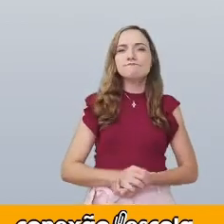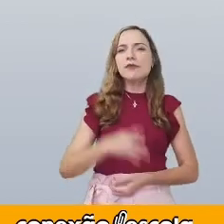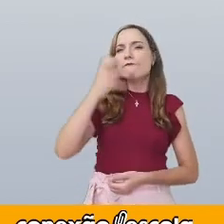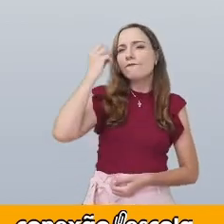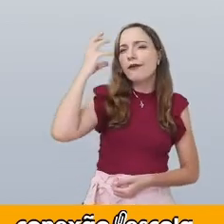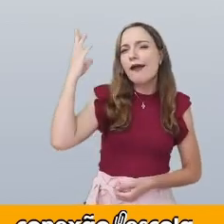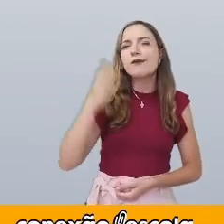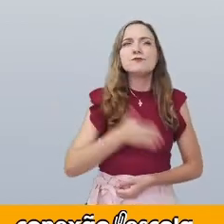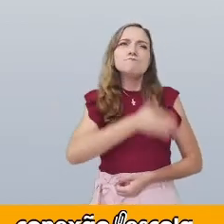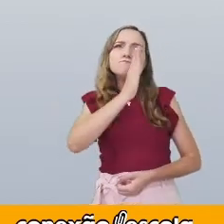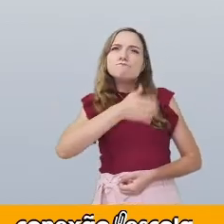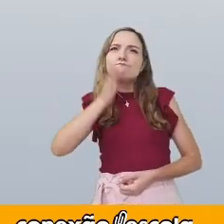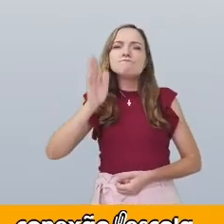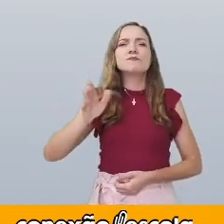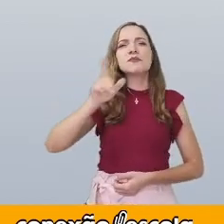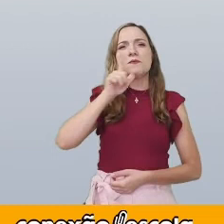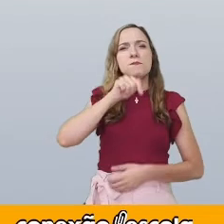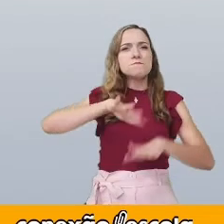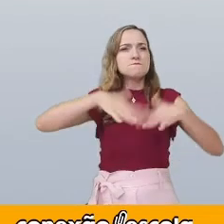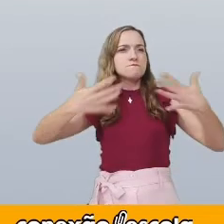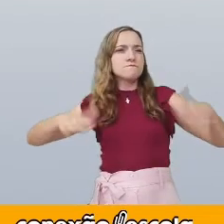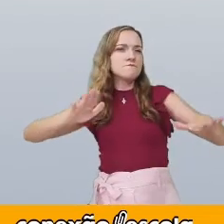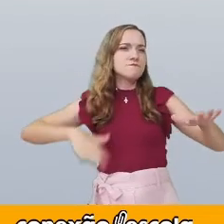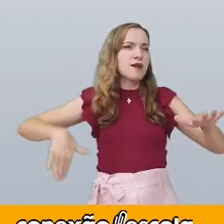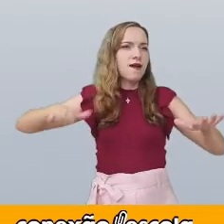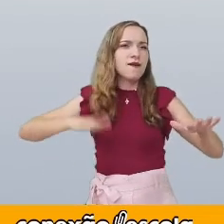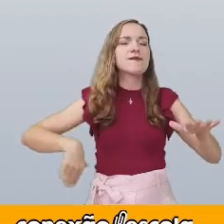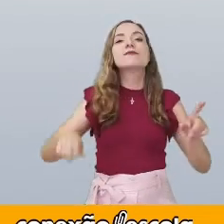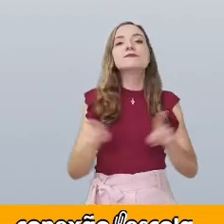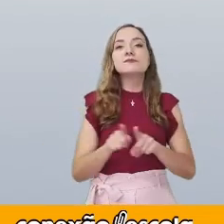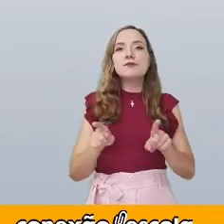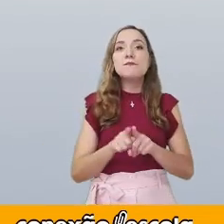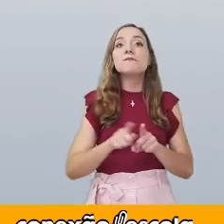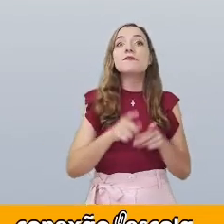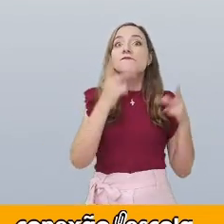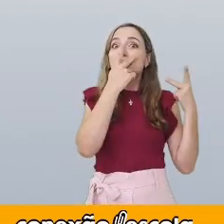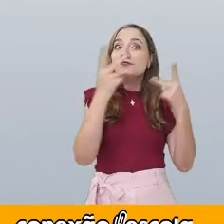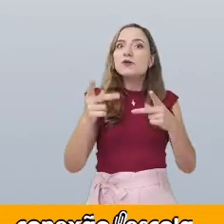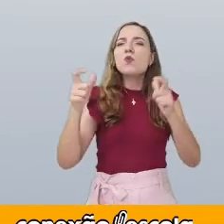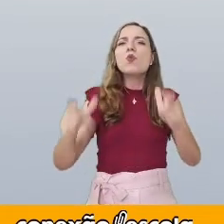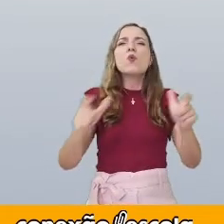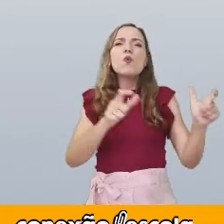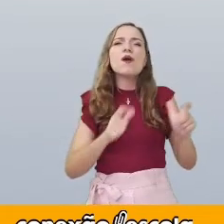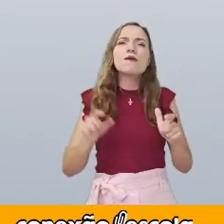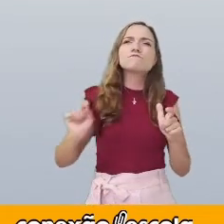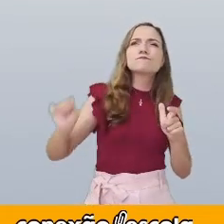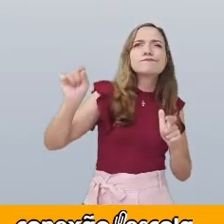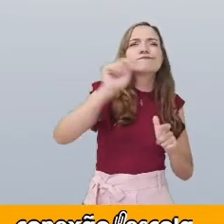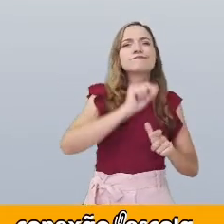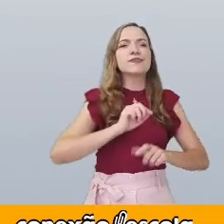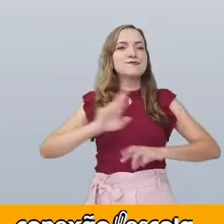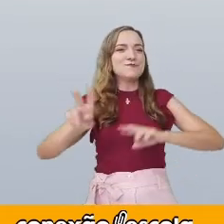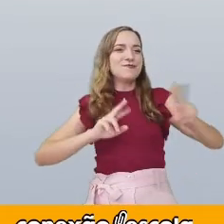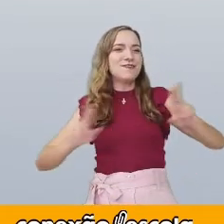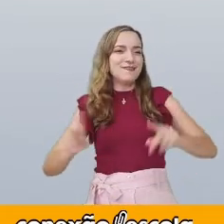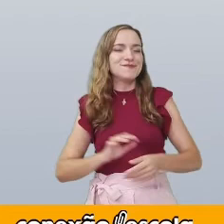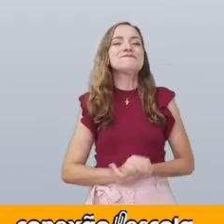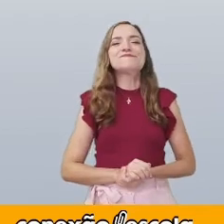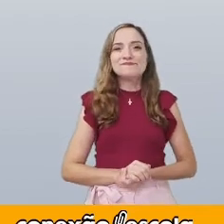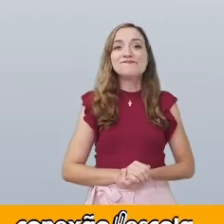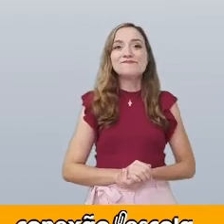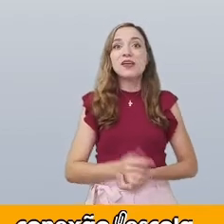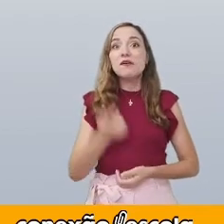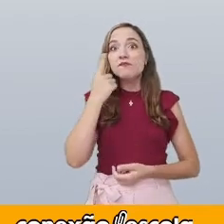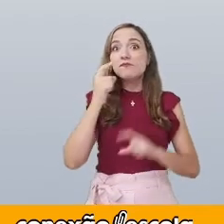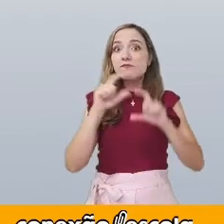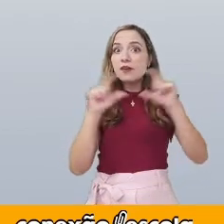Viagens, praia e visitar lugares diferentes. Bem, nesse exemplo aqui